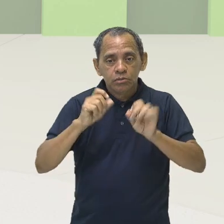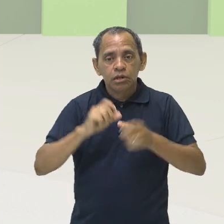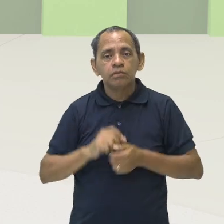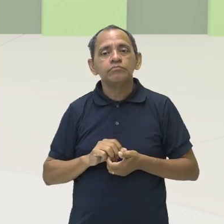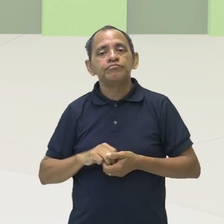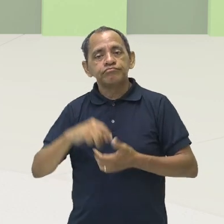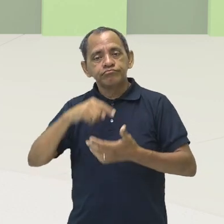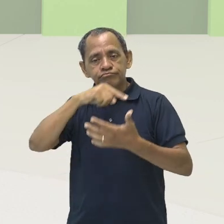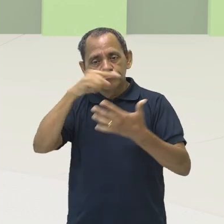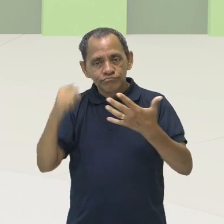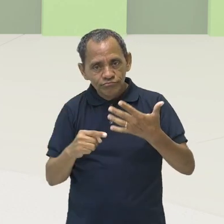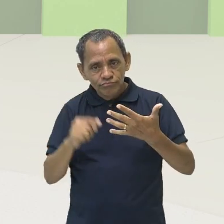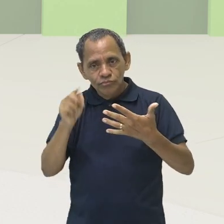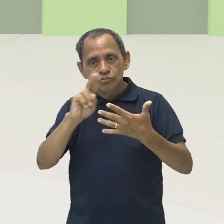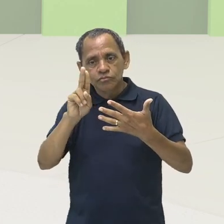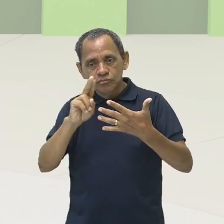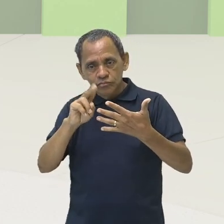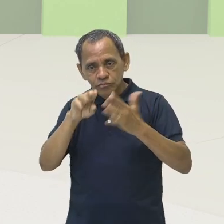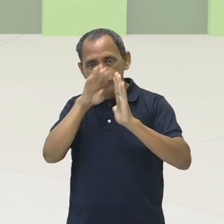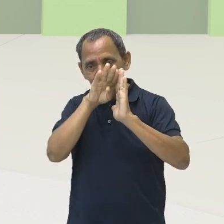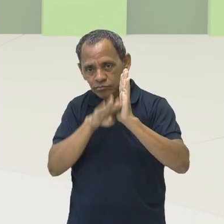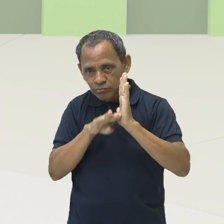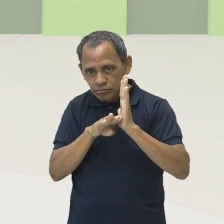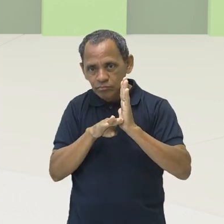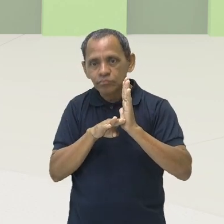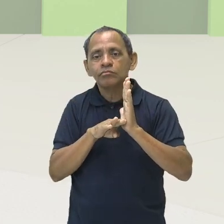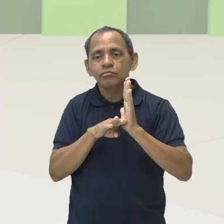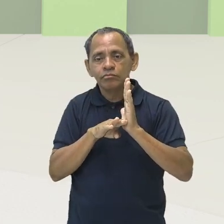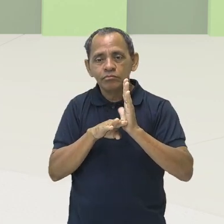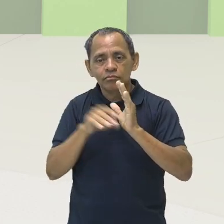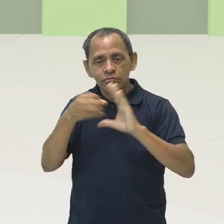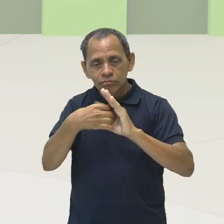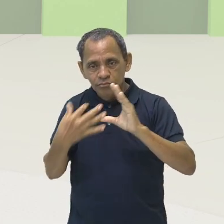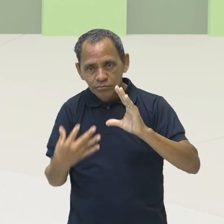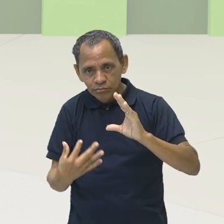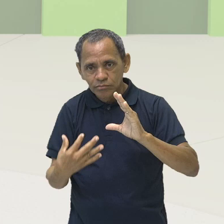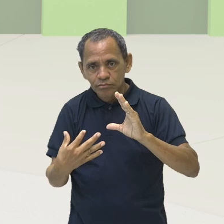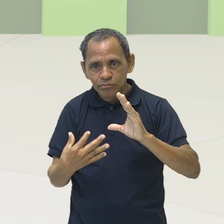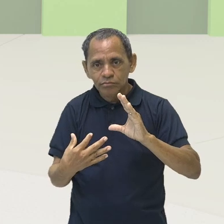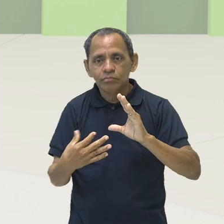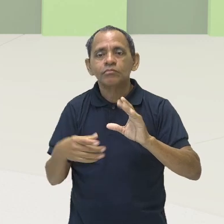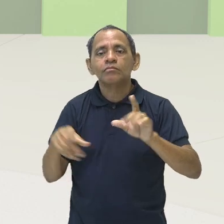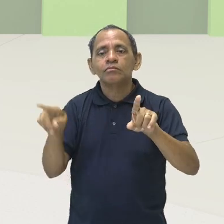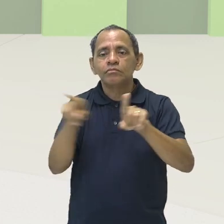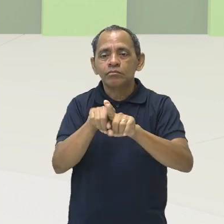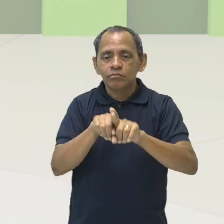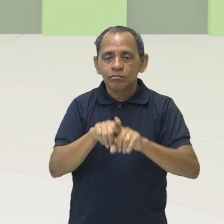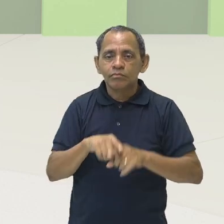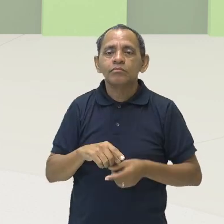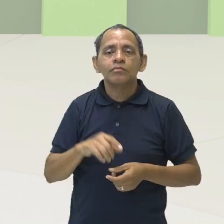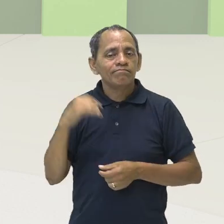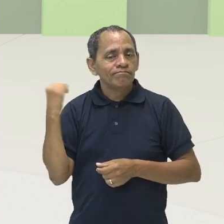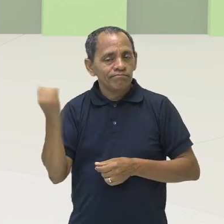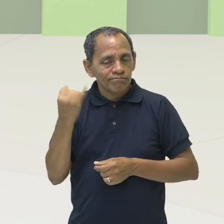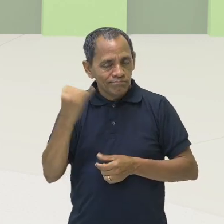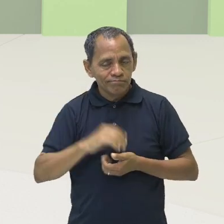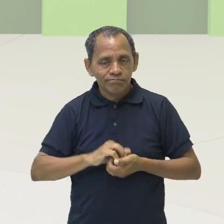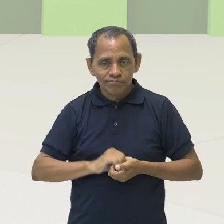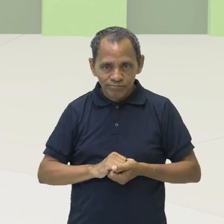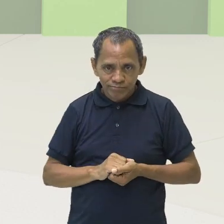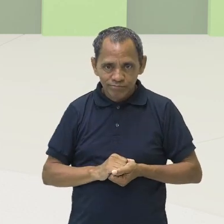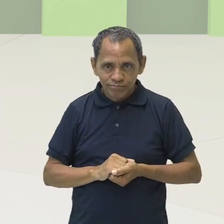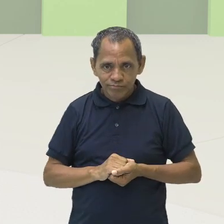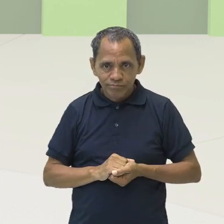de nome, em termos de classificação, em termos de características e a importância desses compostos para a gente, certo?